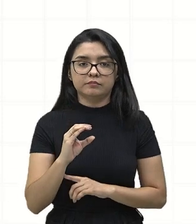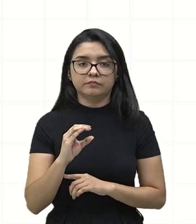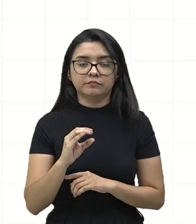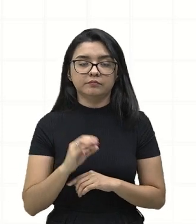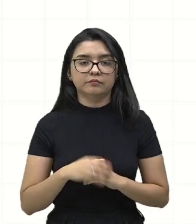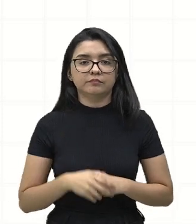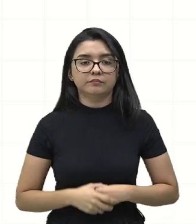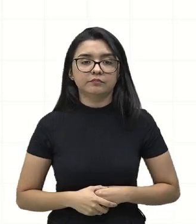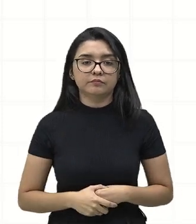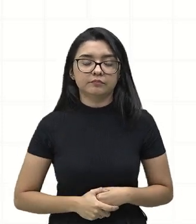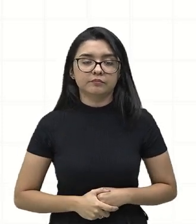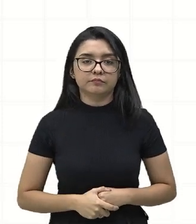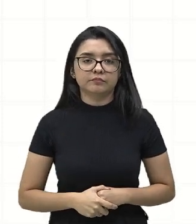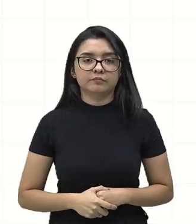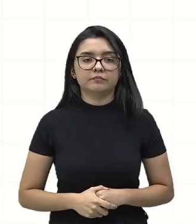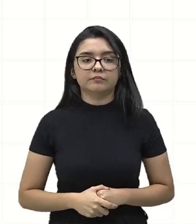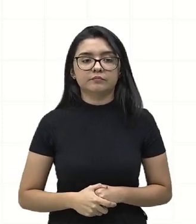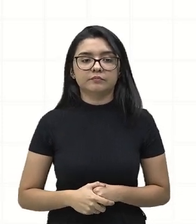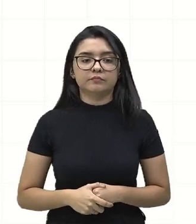C.